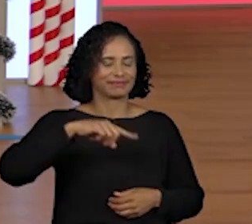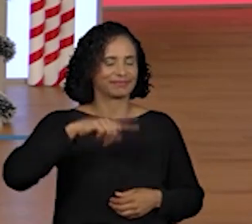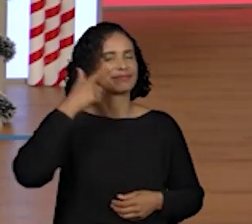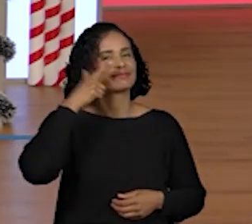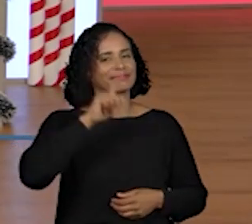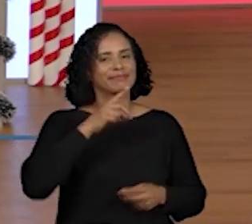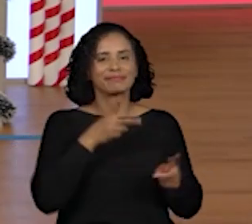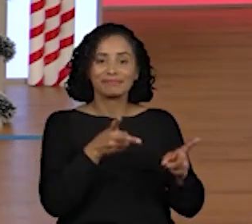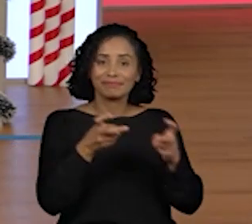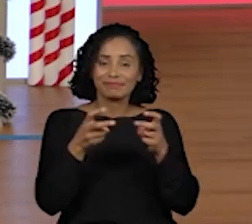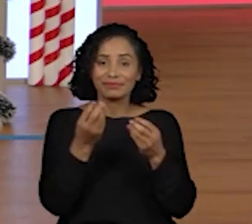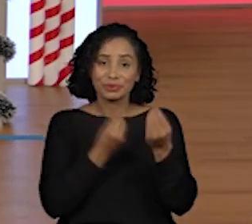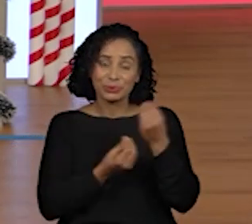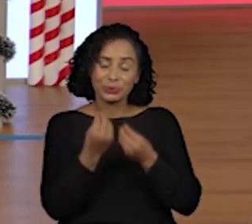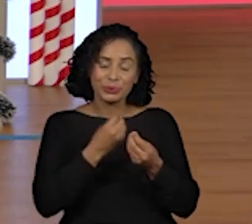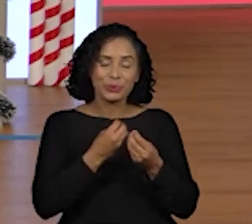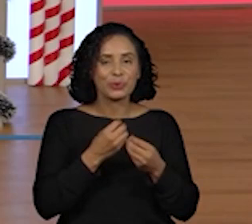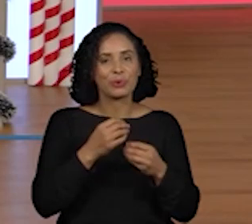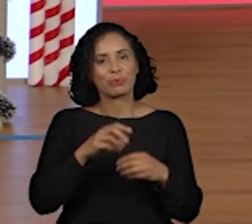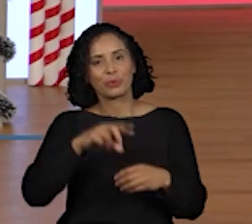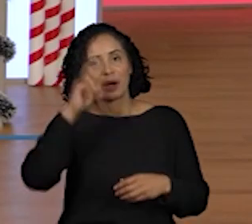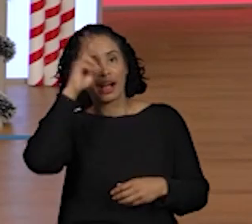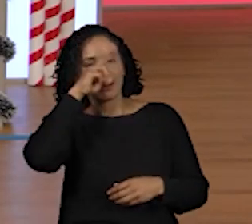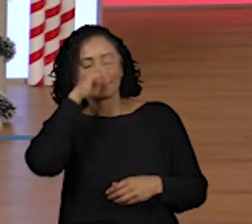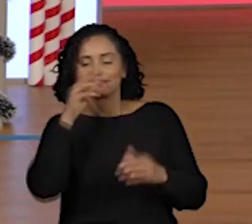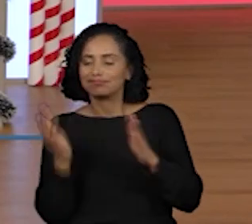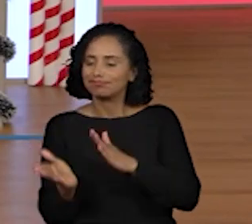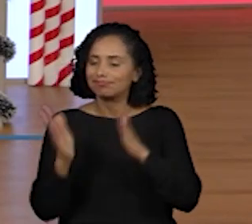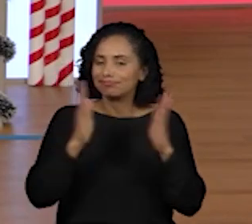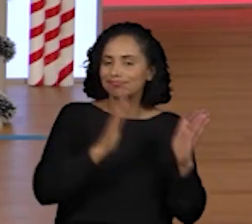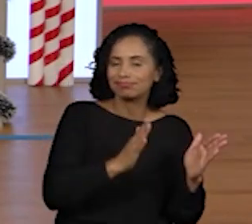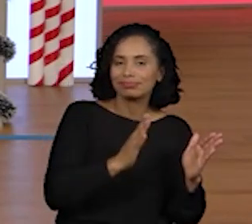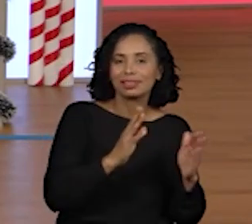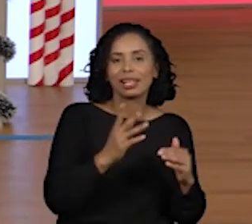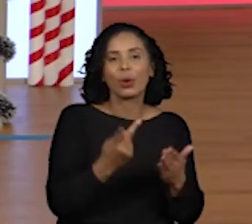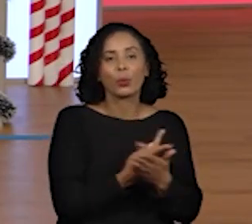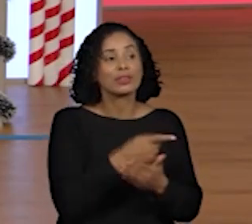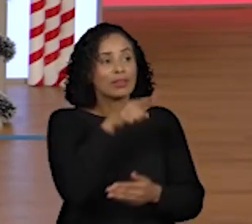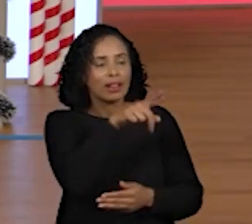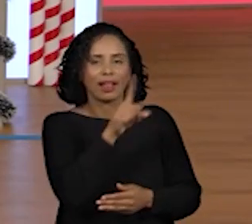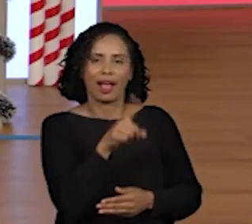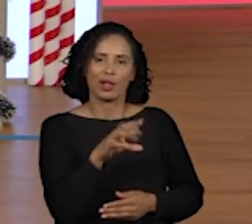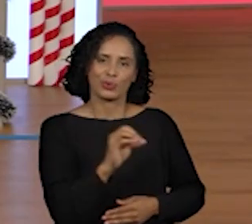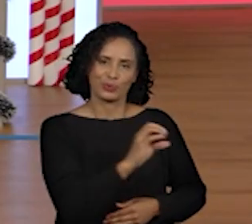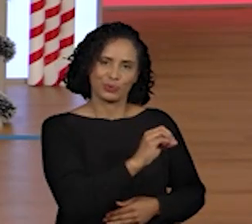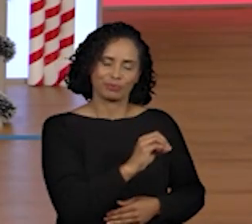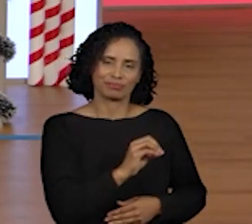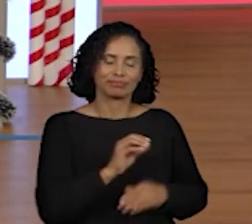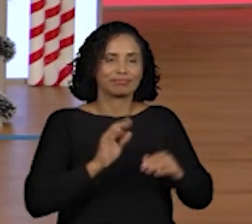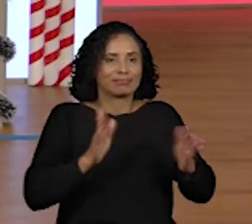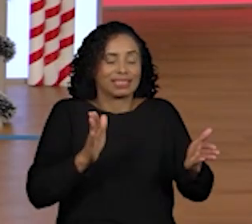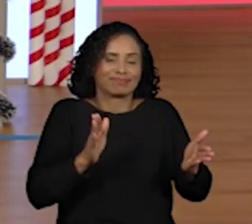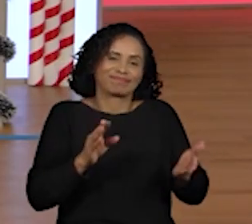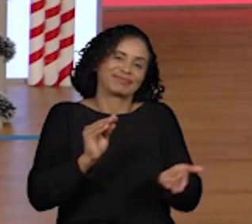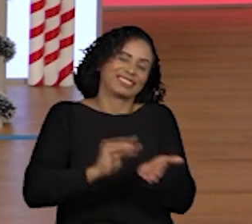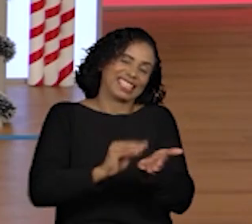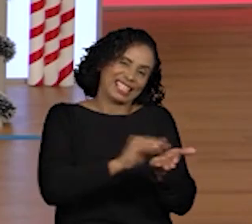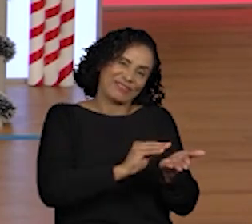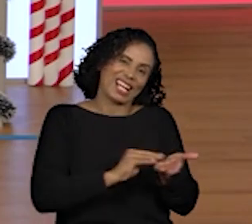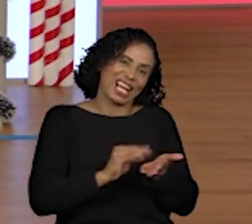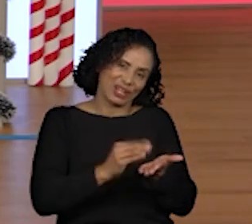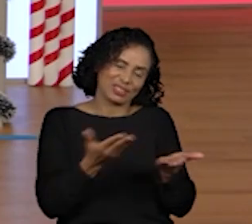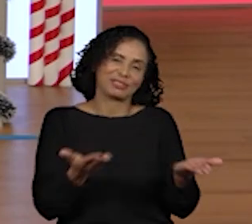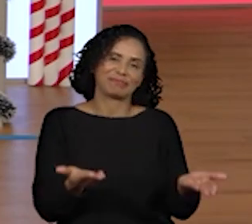sobre a múmia, sobre o que aconteceu com o zoológico, mas não conseguimos saber tudo, ficou uma parte do